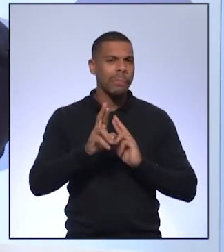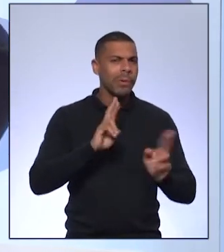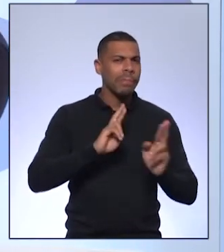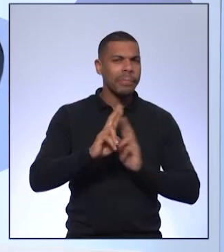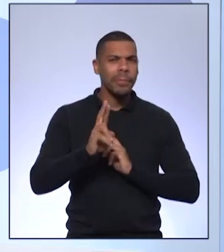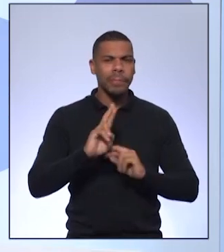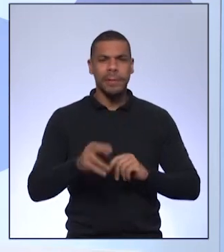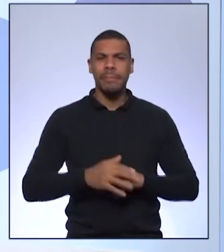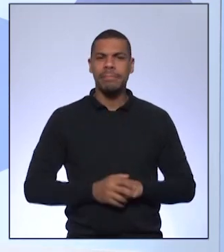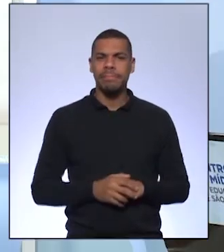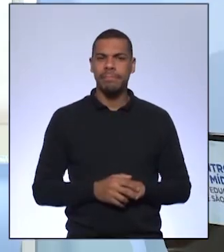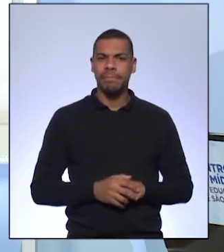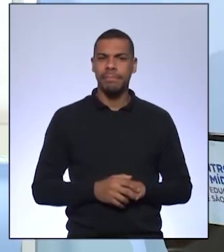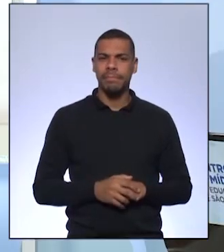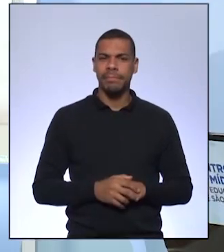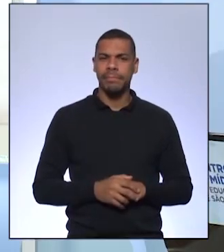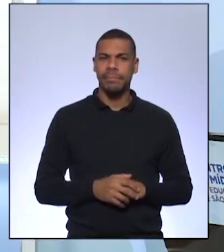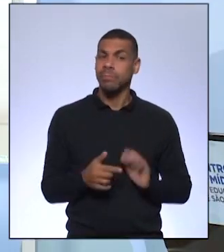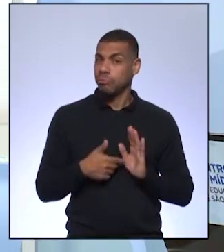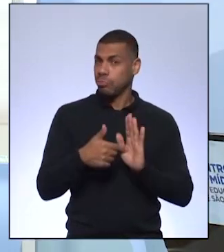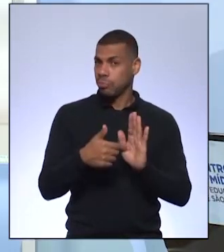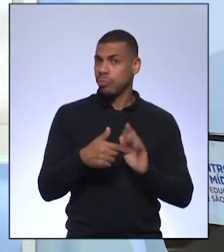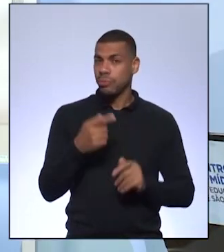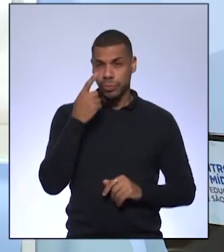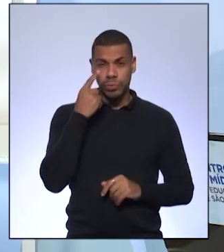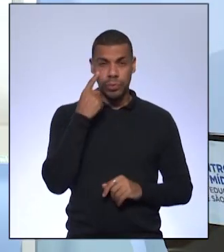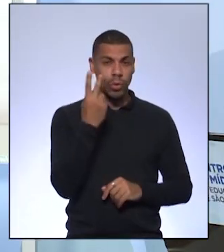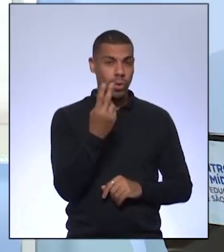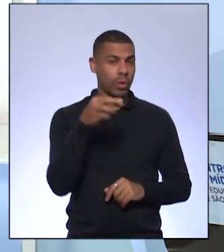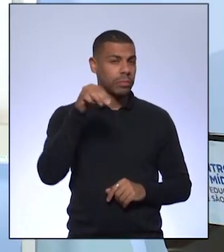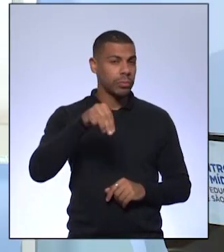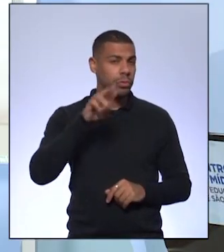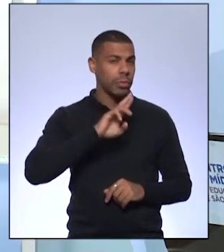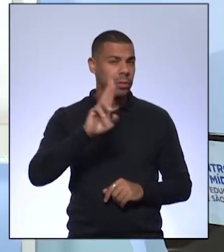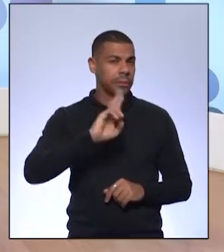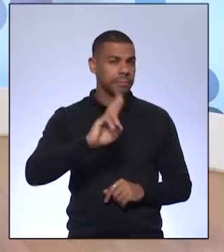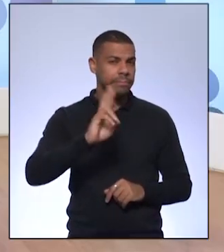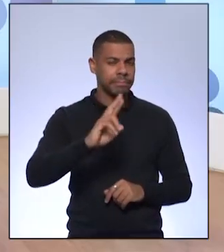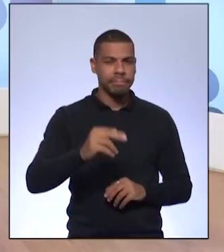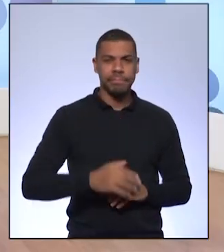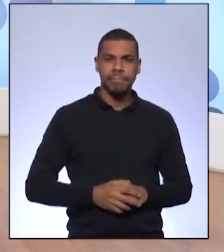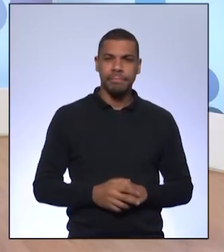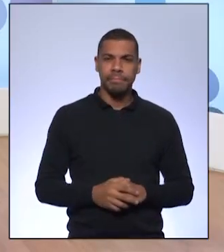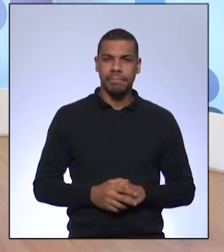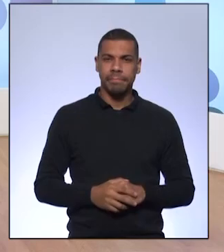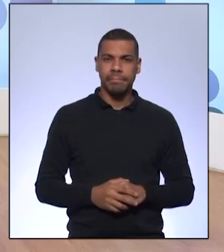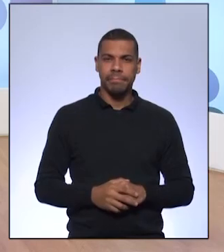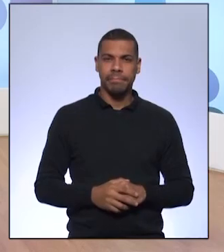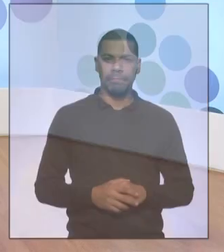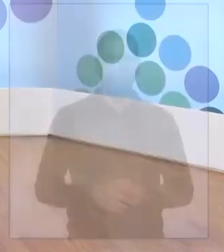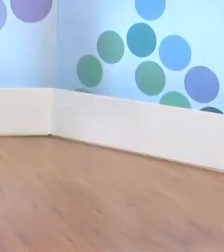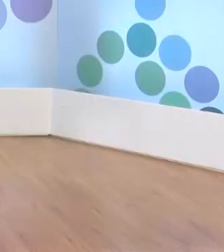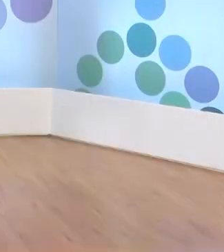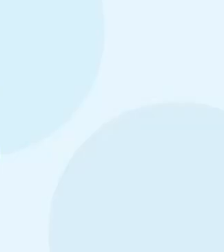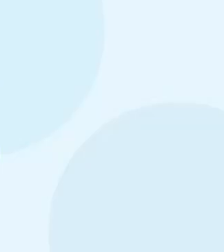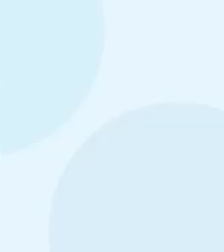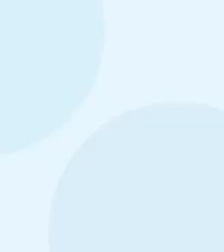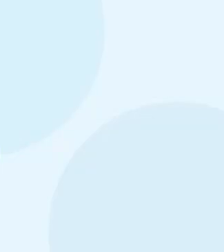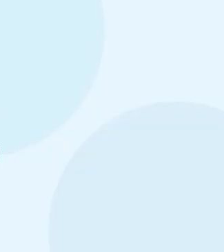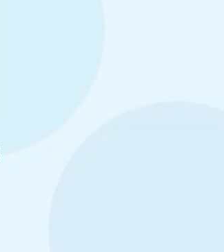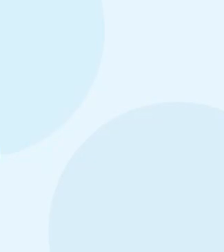viu, Osmar? Nem vou mudar a página aqui do Flipchart. 2 minutinhos para vocês, rapaziada. Até já.